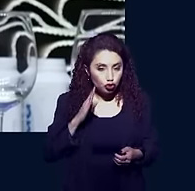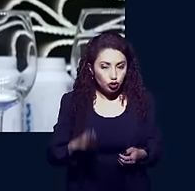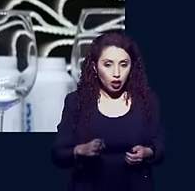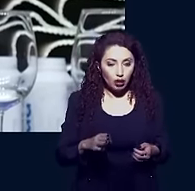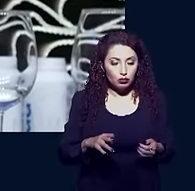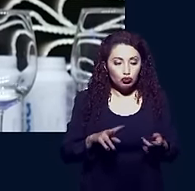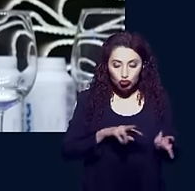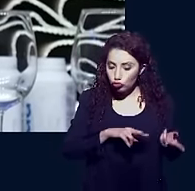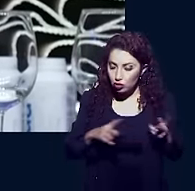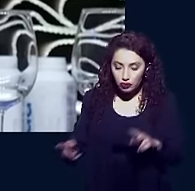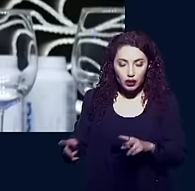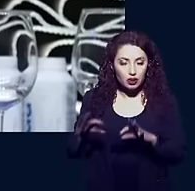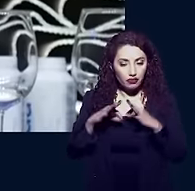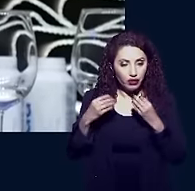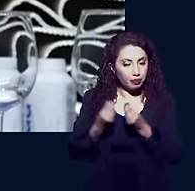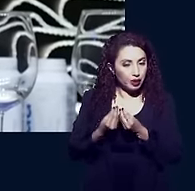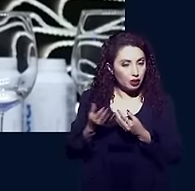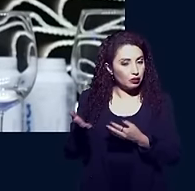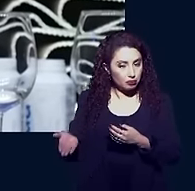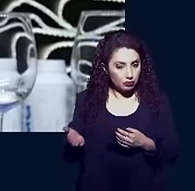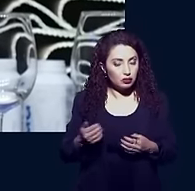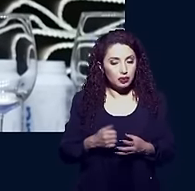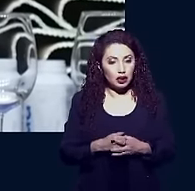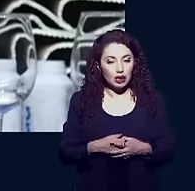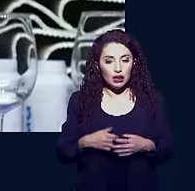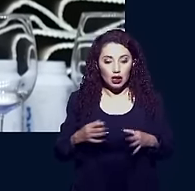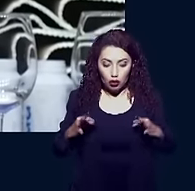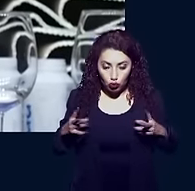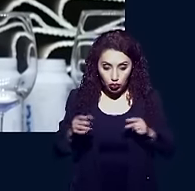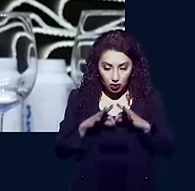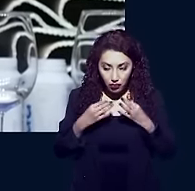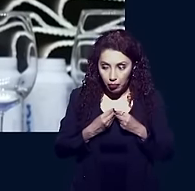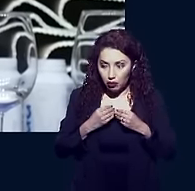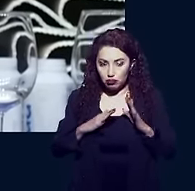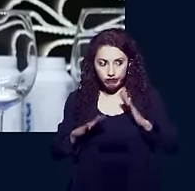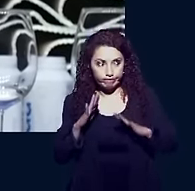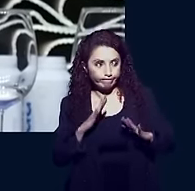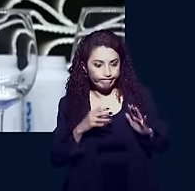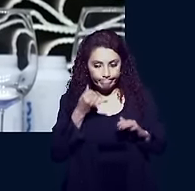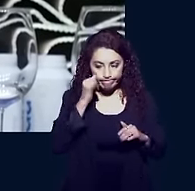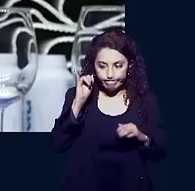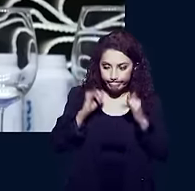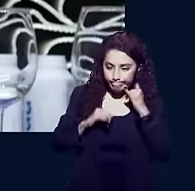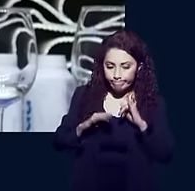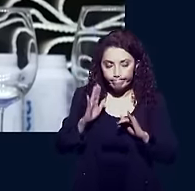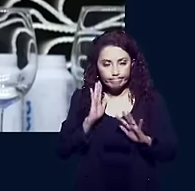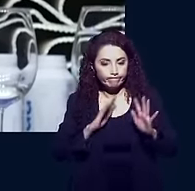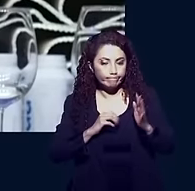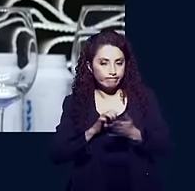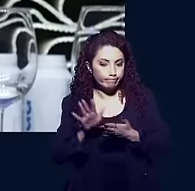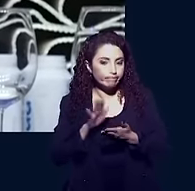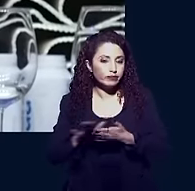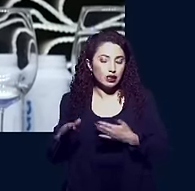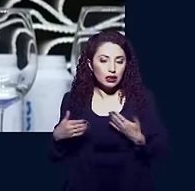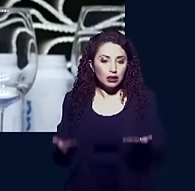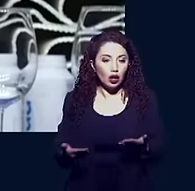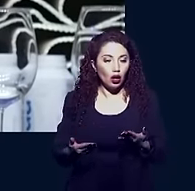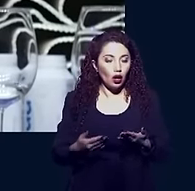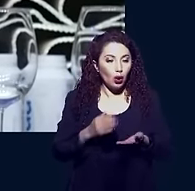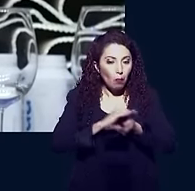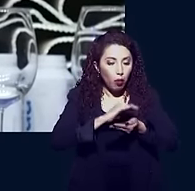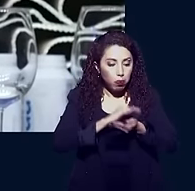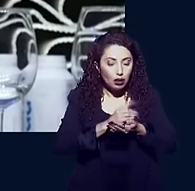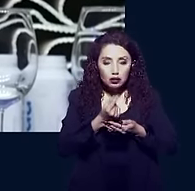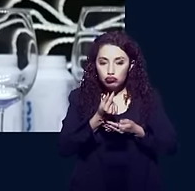pras famílias e no momento em que todas as famílias estavam cautelosas então todos os países olha teve um aumento da poupança das